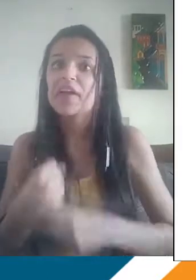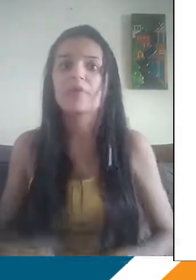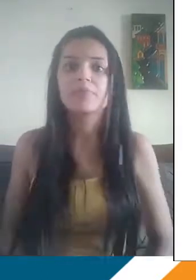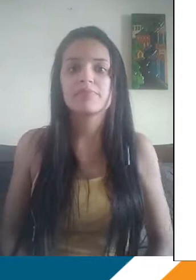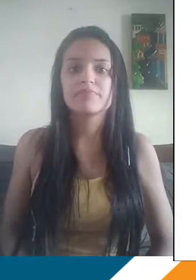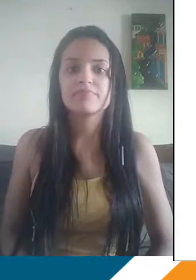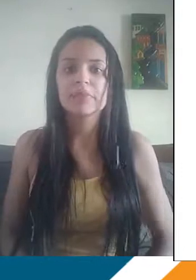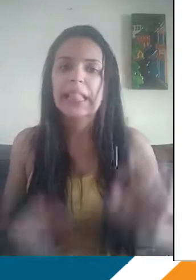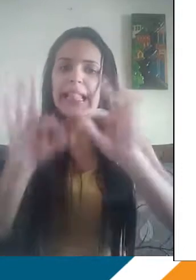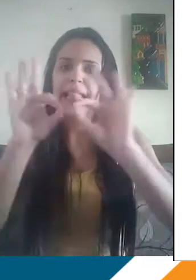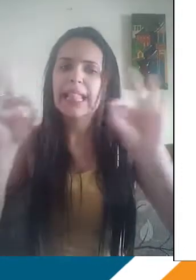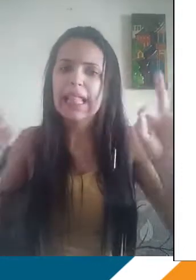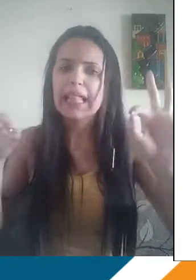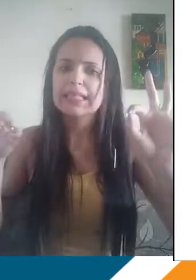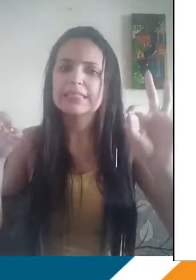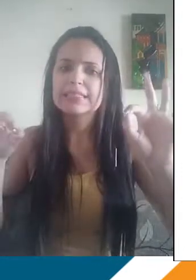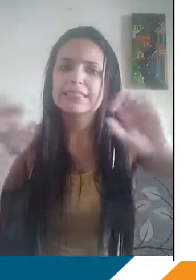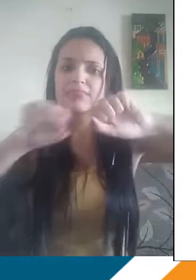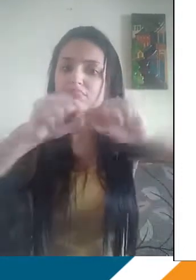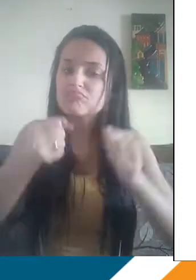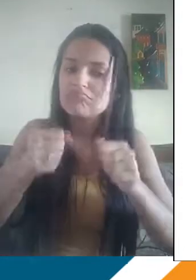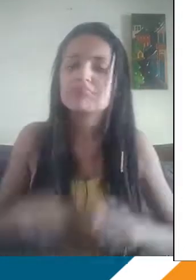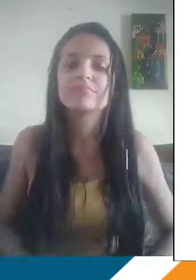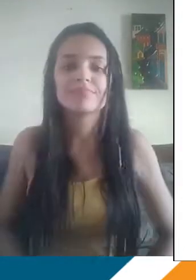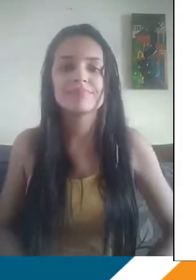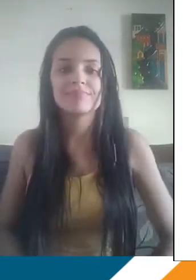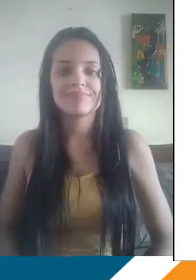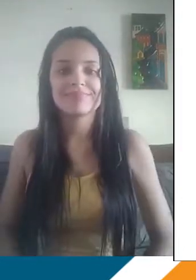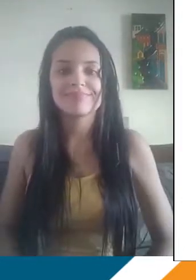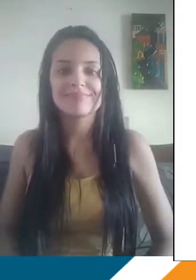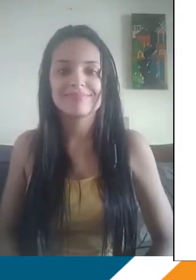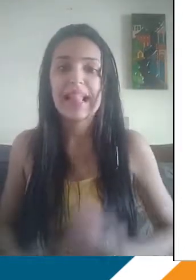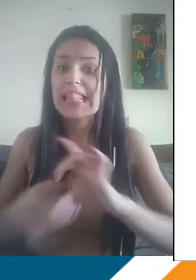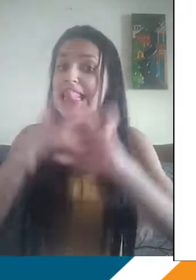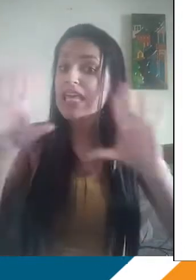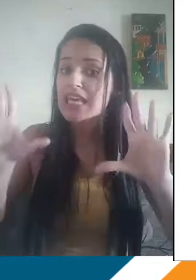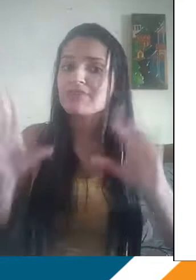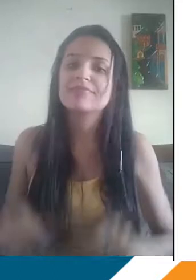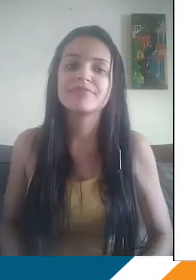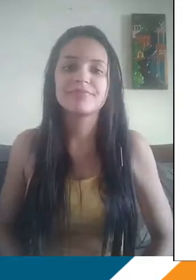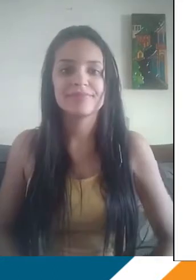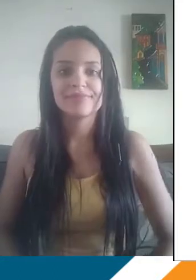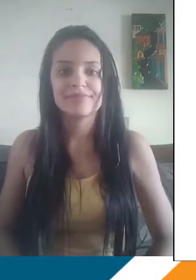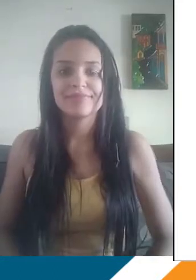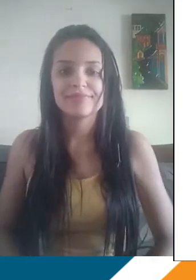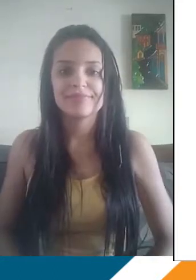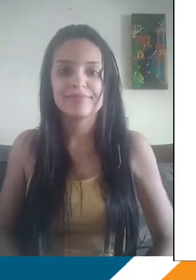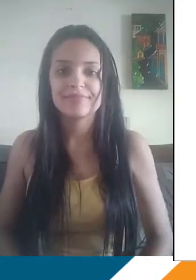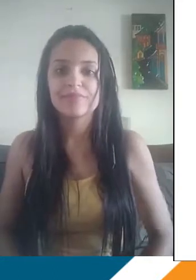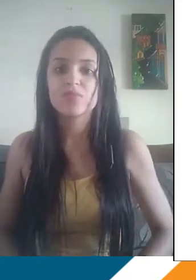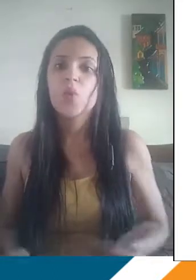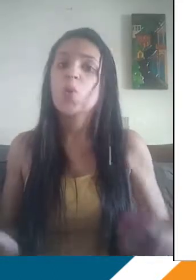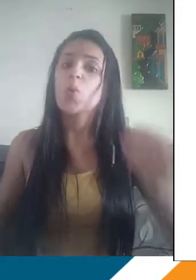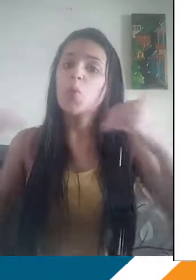sintática além do uso também de versos livres e brancos presença de humor e ironia utilização de